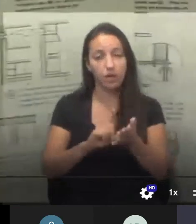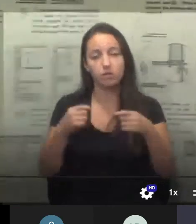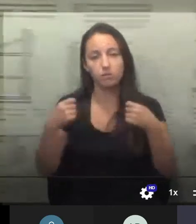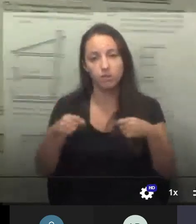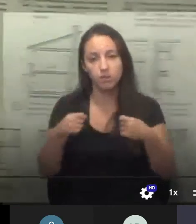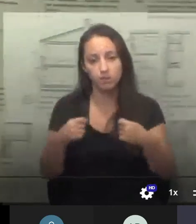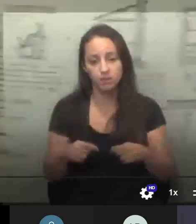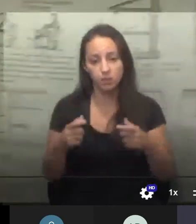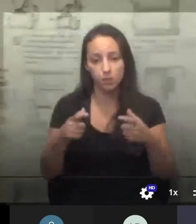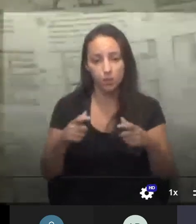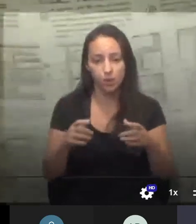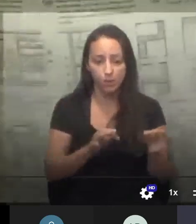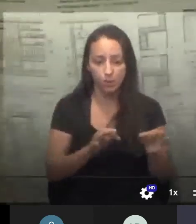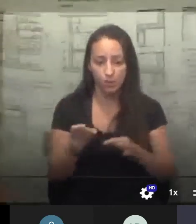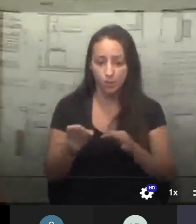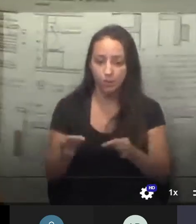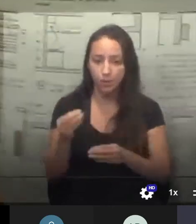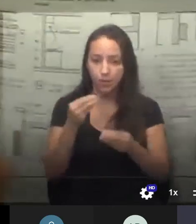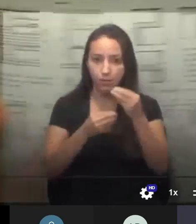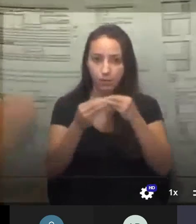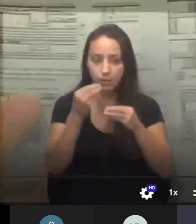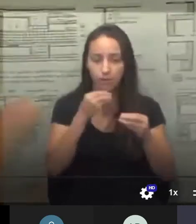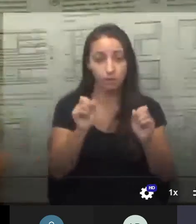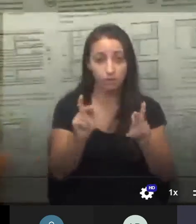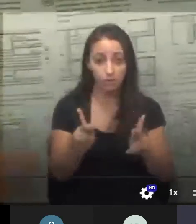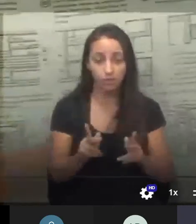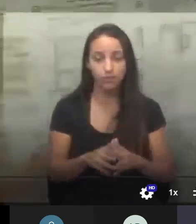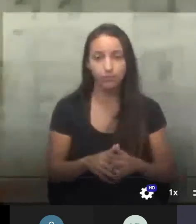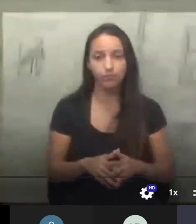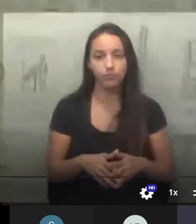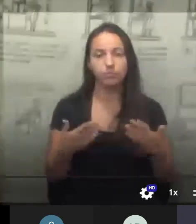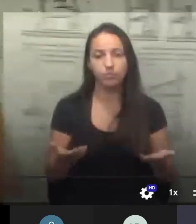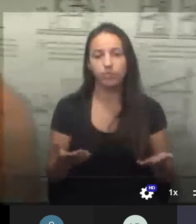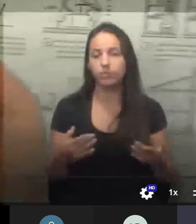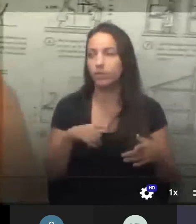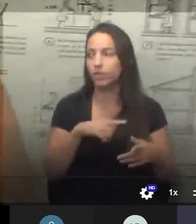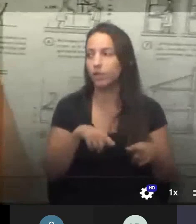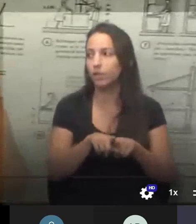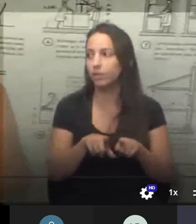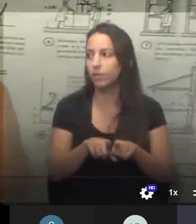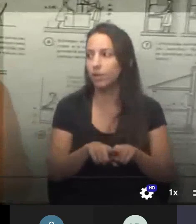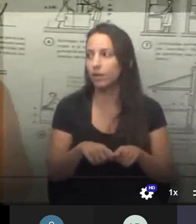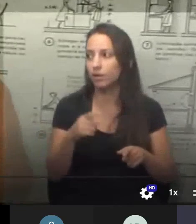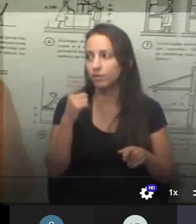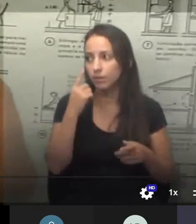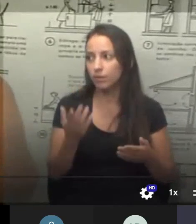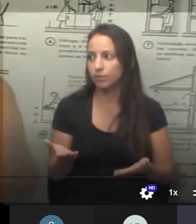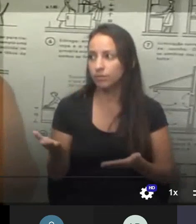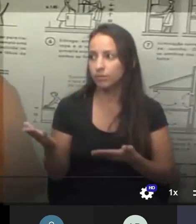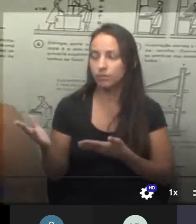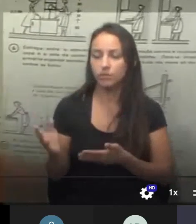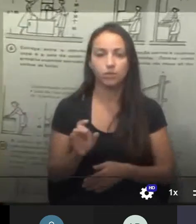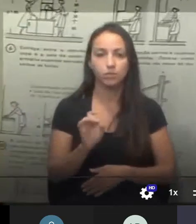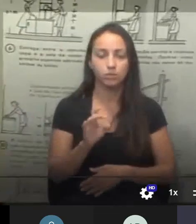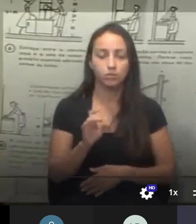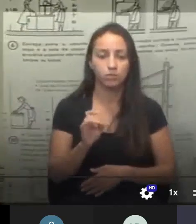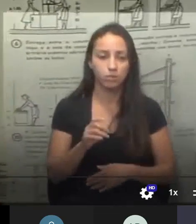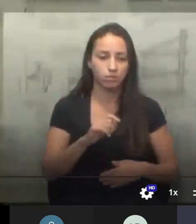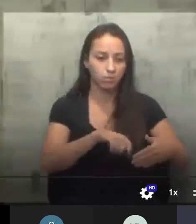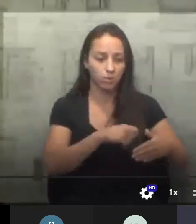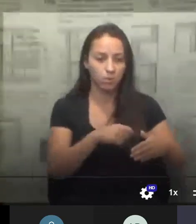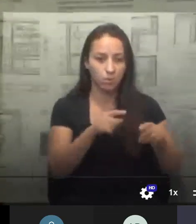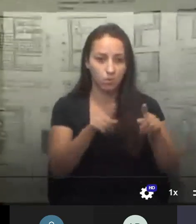um lugar onde preparar esses alimentos, certo? Então, o Neufert tem também um capítulo sobre